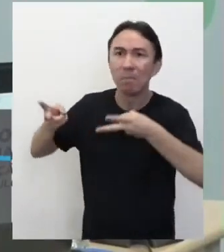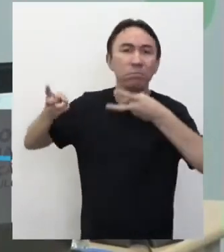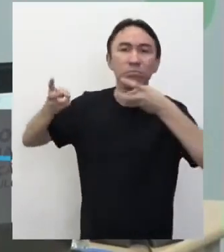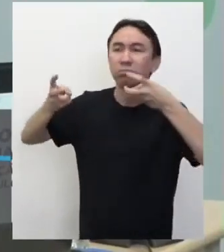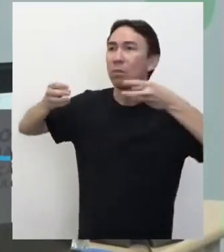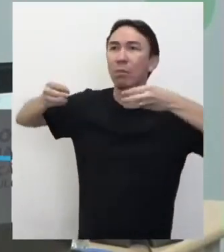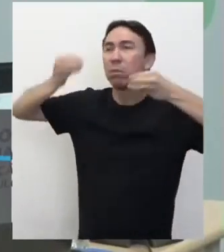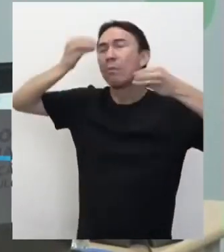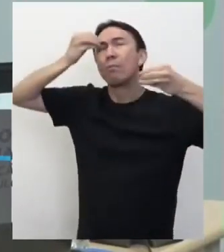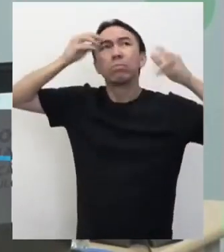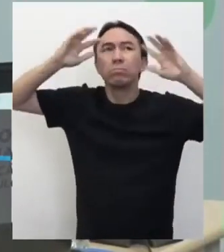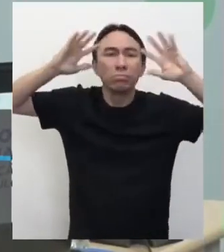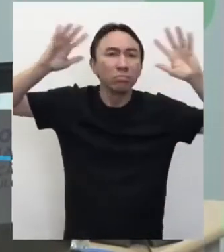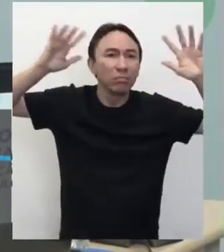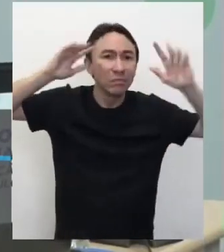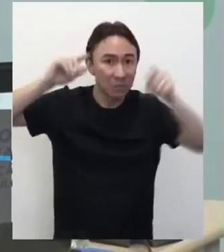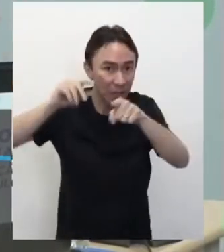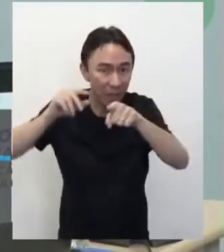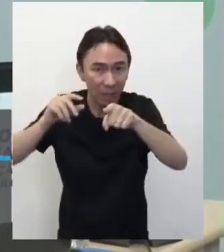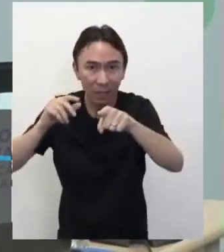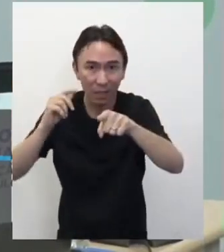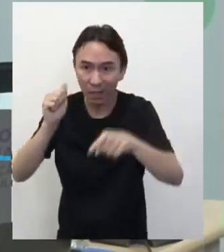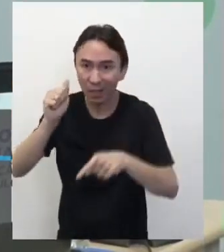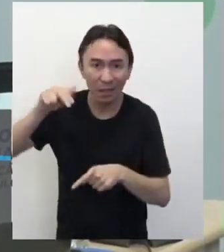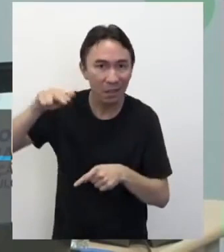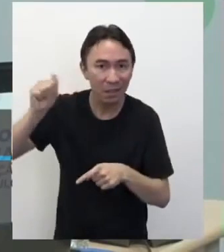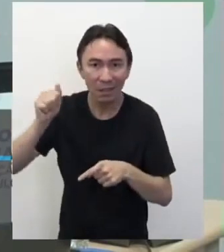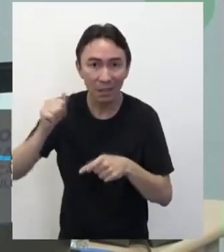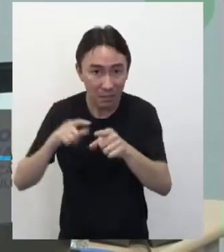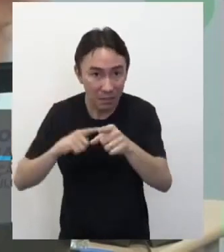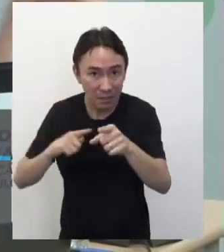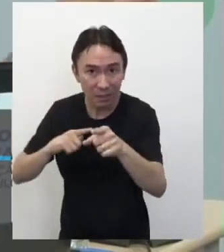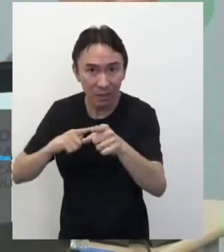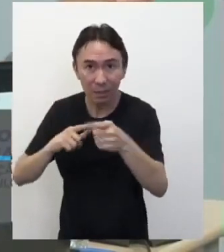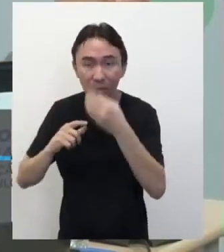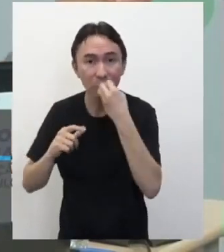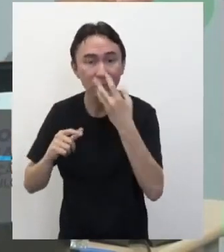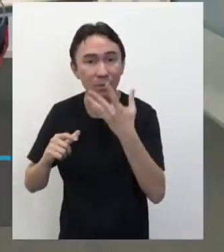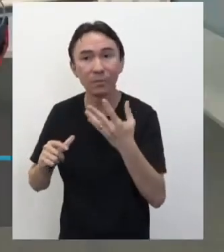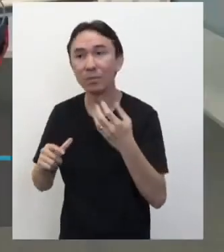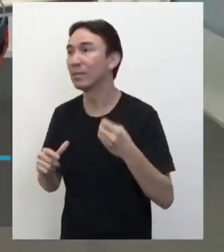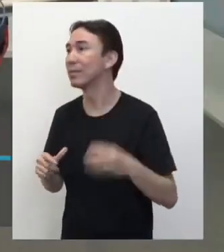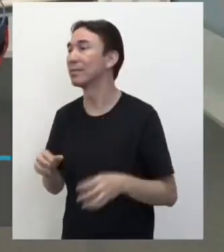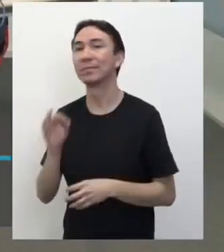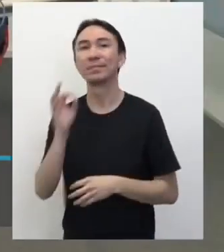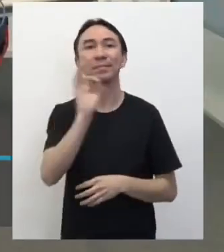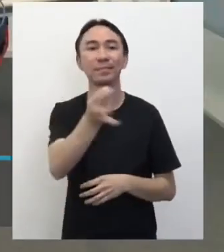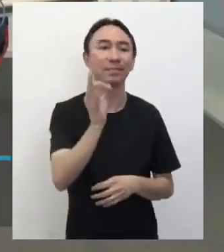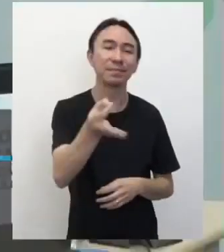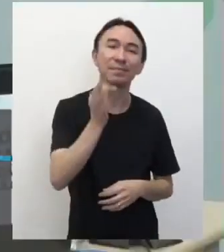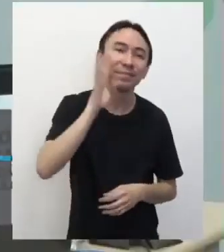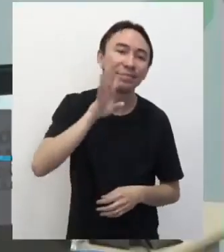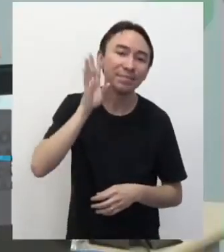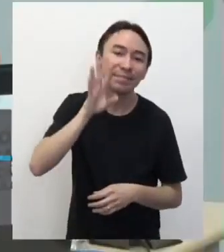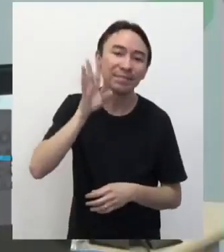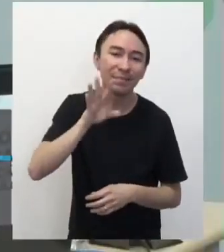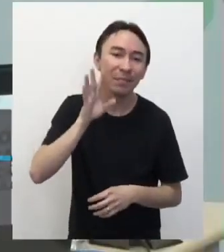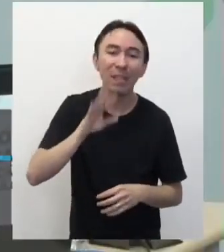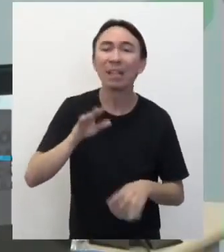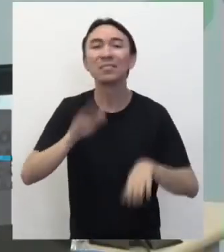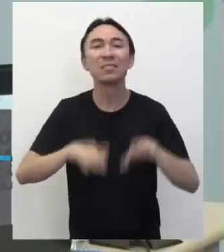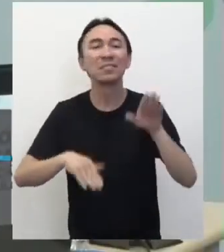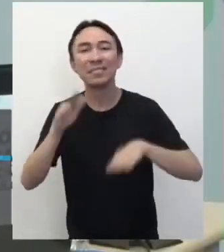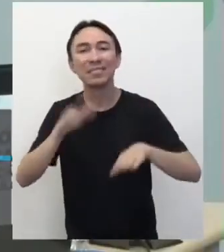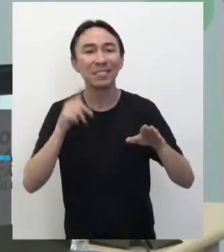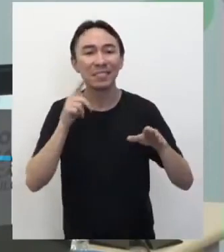isso intencionalmente, parabéns. E se não fez também, meu amor, esse é o legal. Porque lembra do Cartoon Mônica? Que o cartunista falava? Às vezes a gente nem